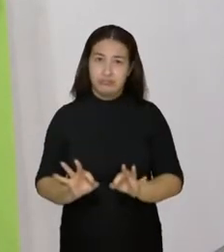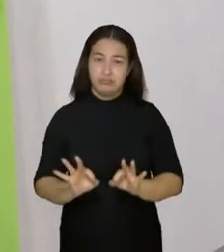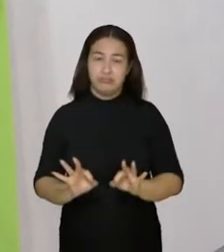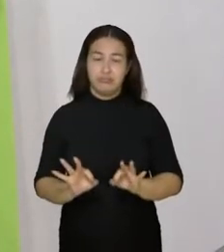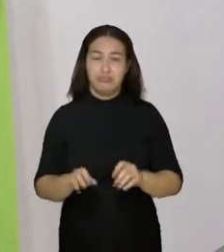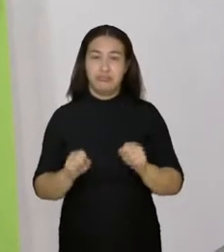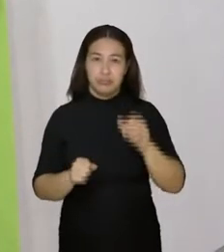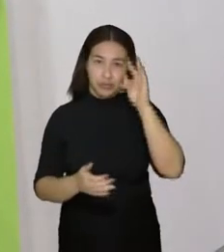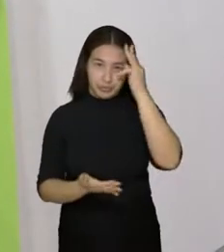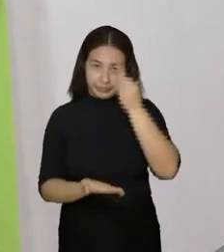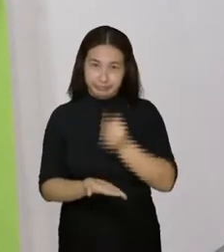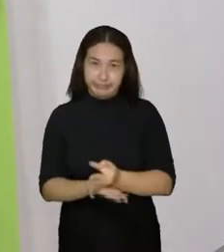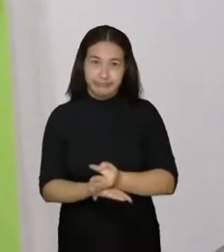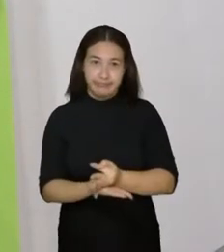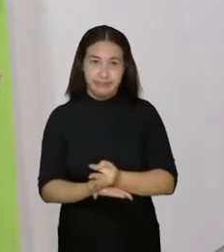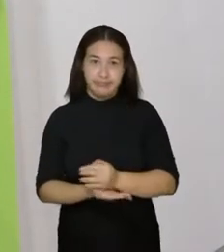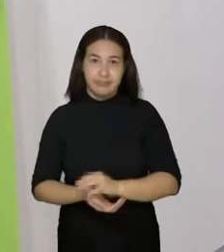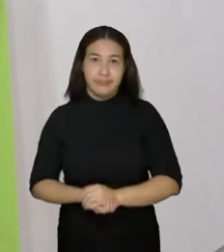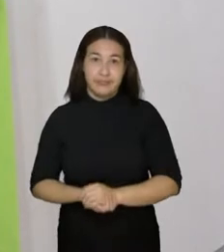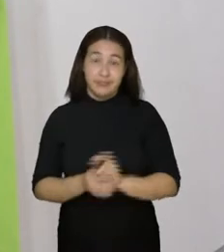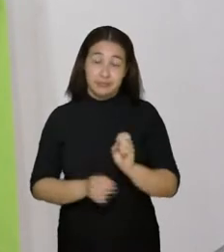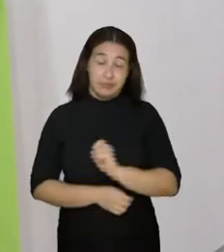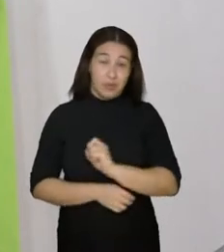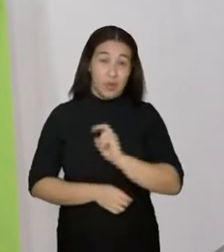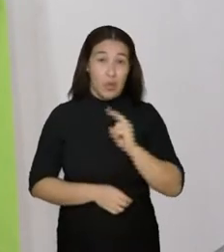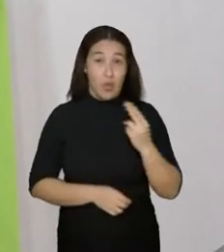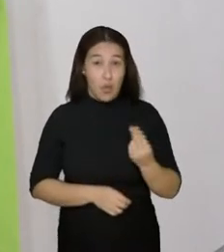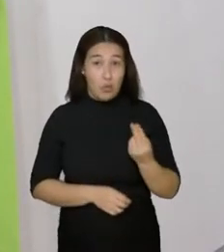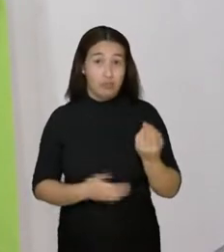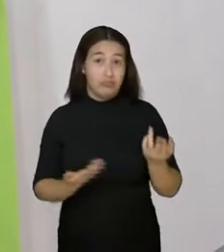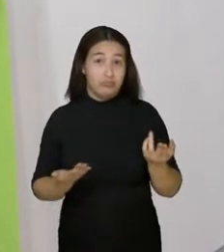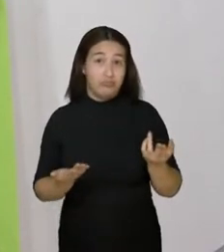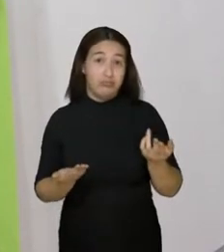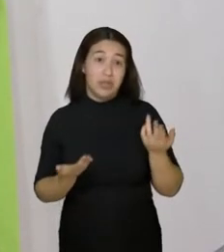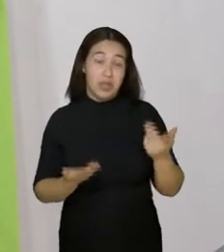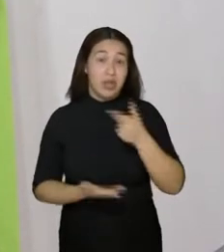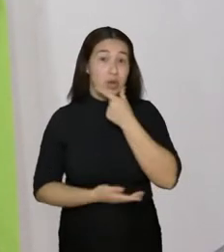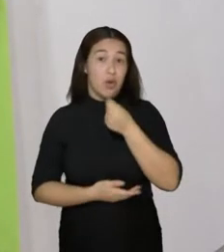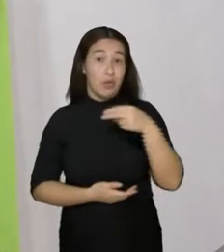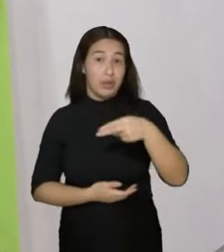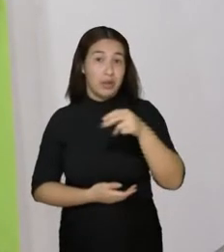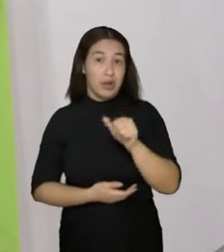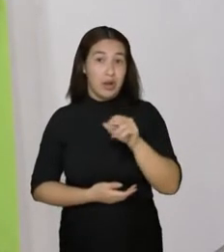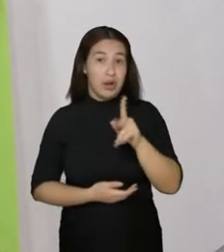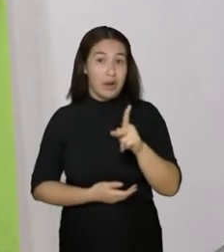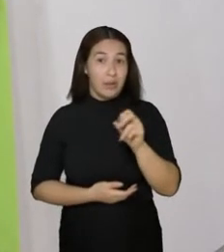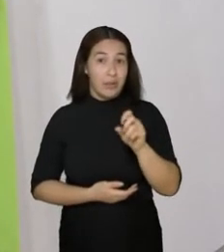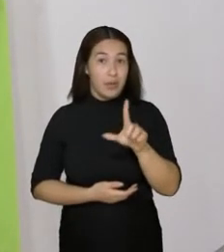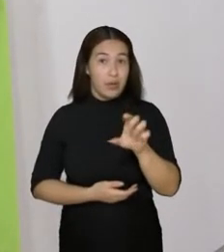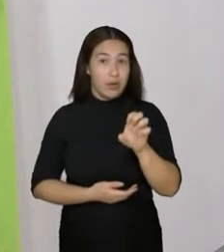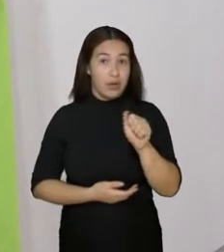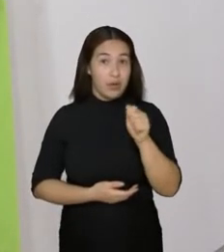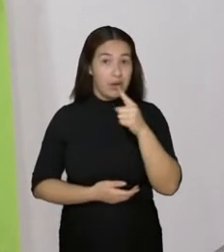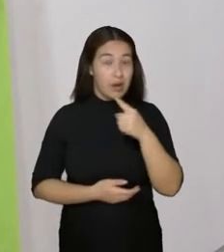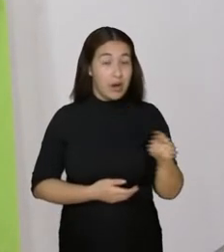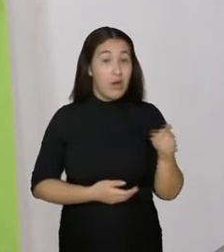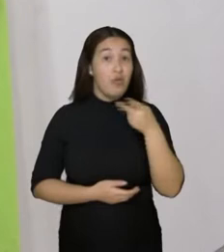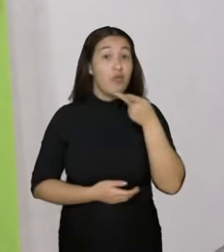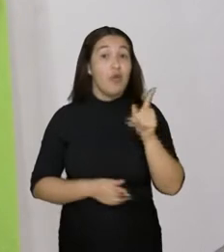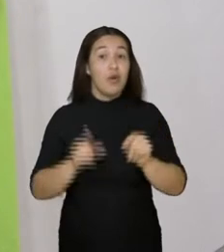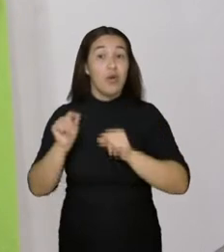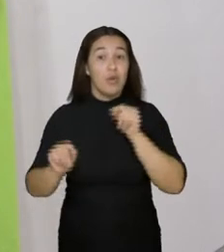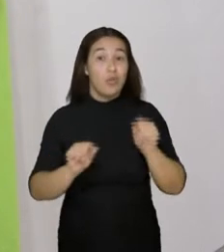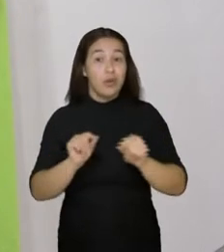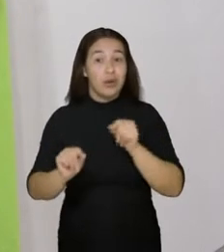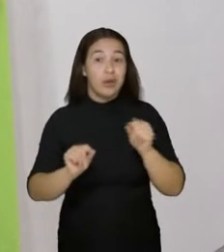a nossa fé ou para citar aqui Napoleão Bonaparte que também dizia que